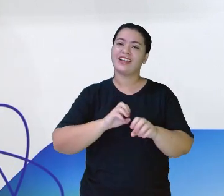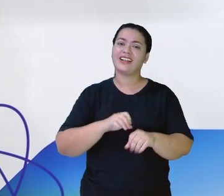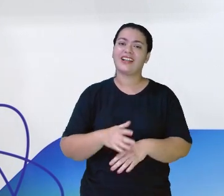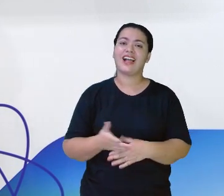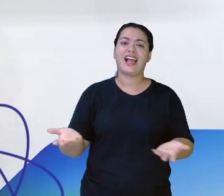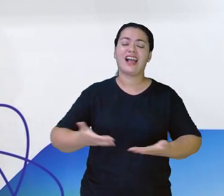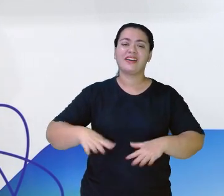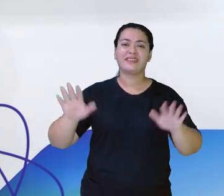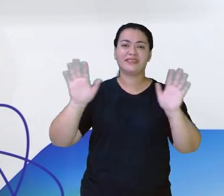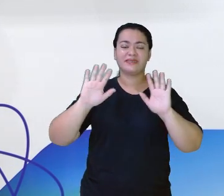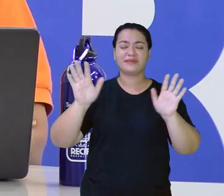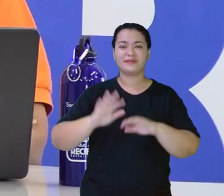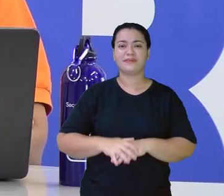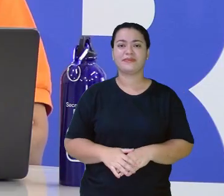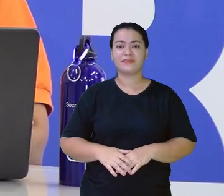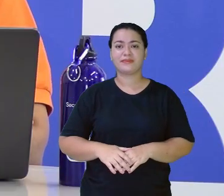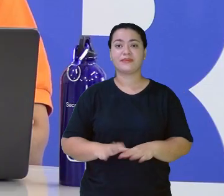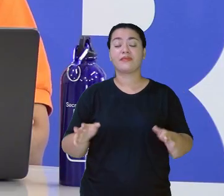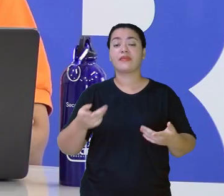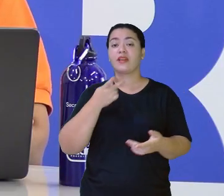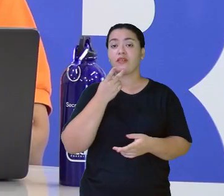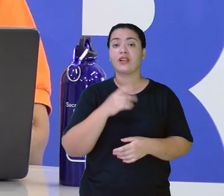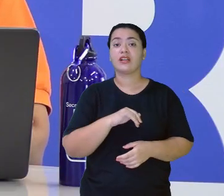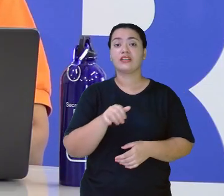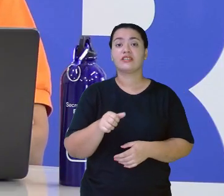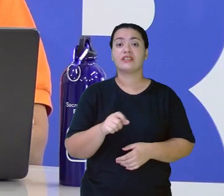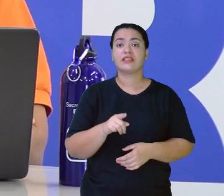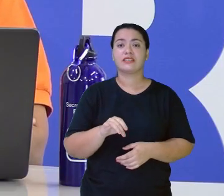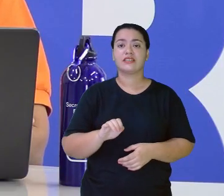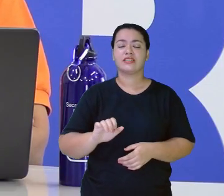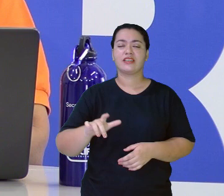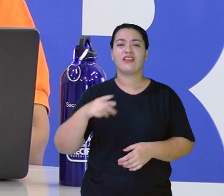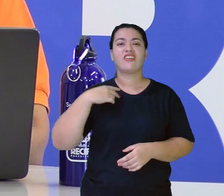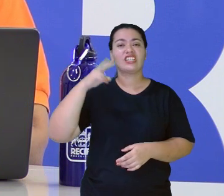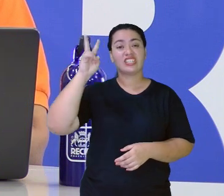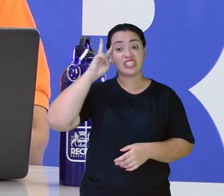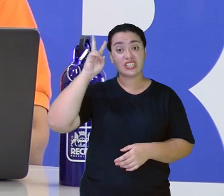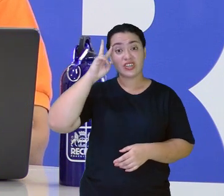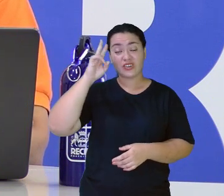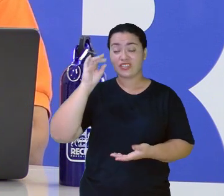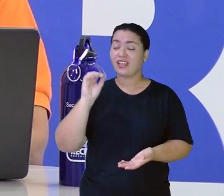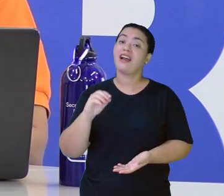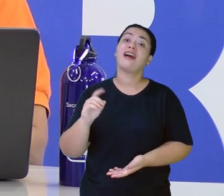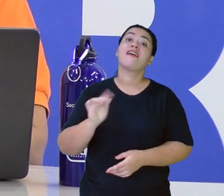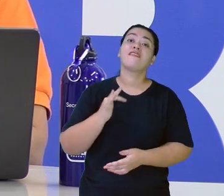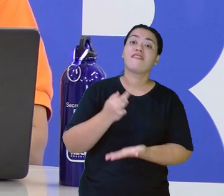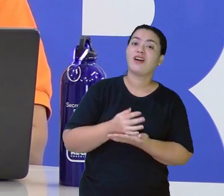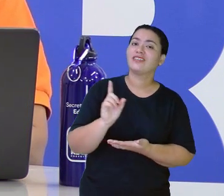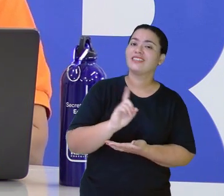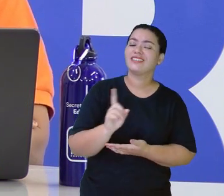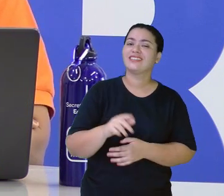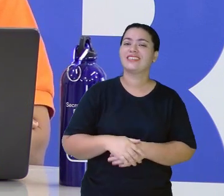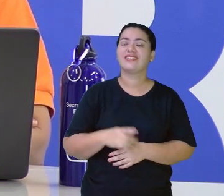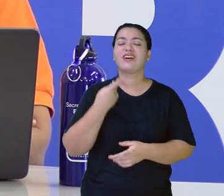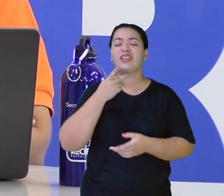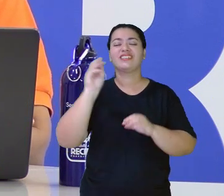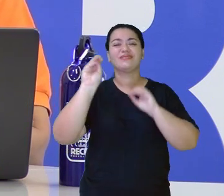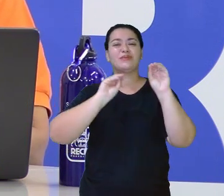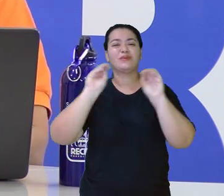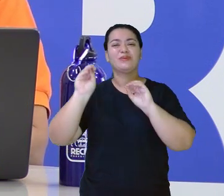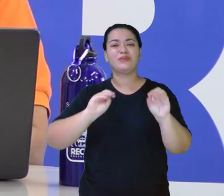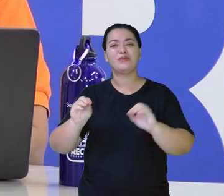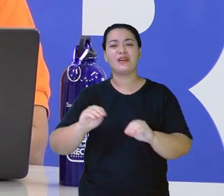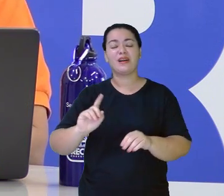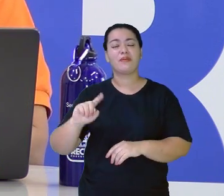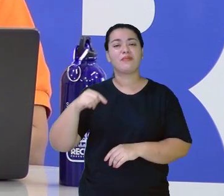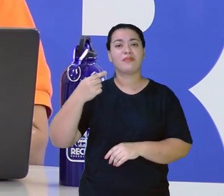despedindo, Mauricéia? Pois é, olha, Josiel, segunda revanche, não falta. Gente, cheiro pra vocês. Até a